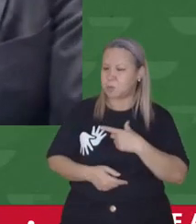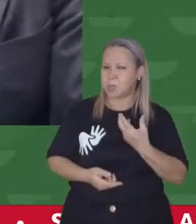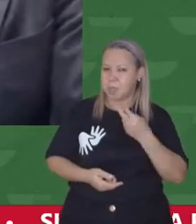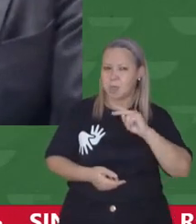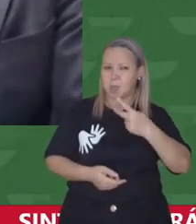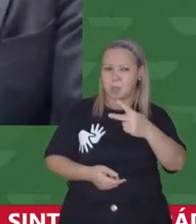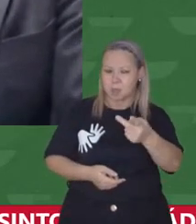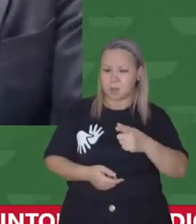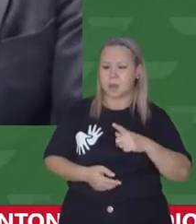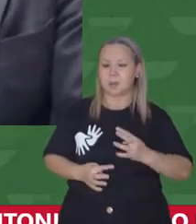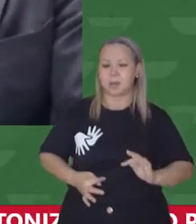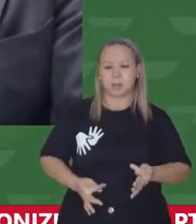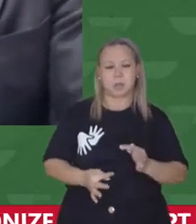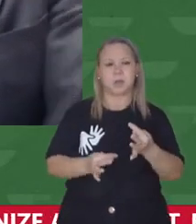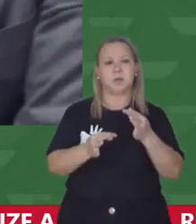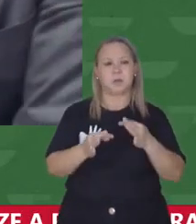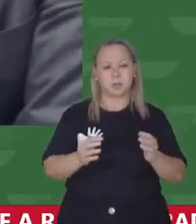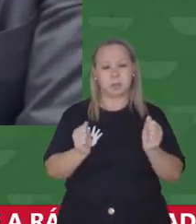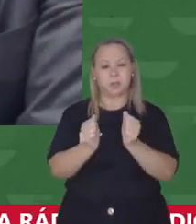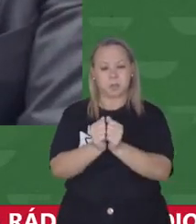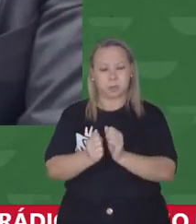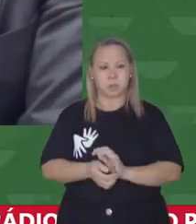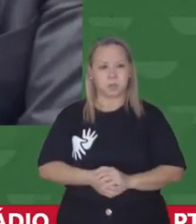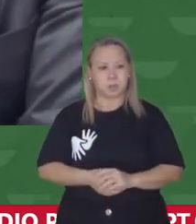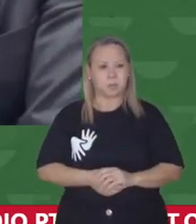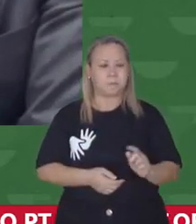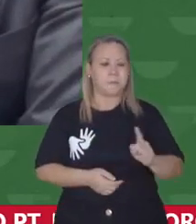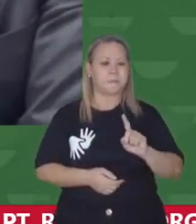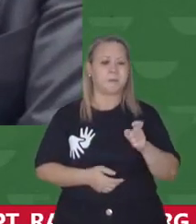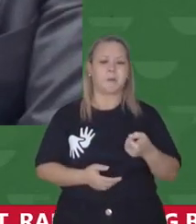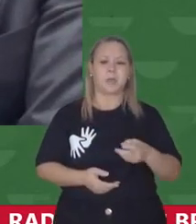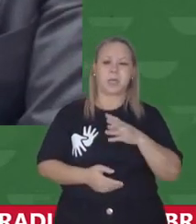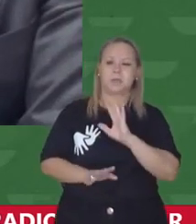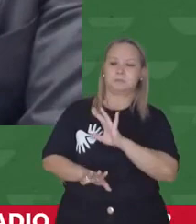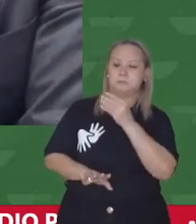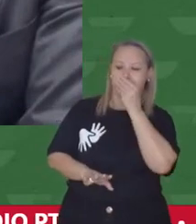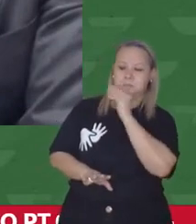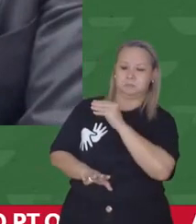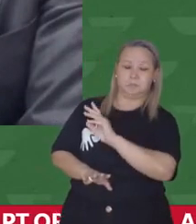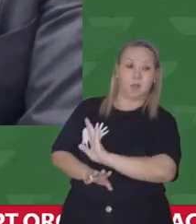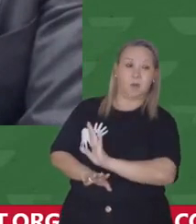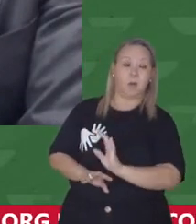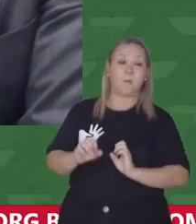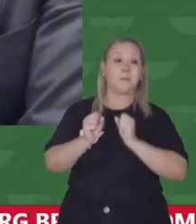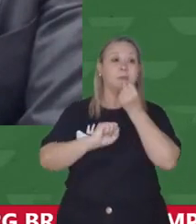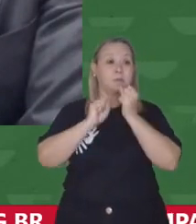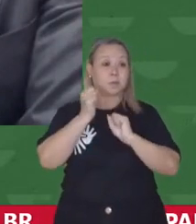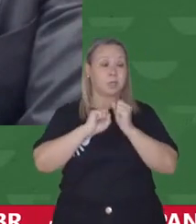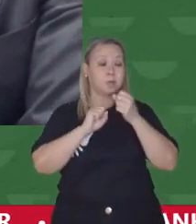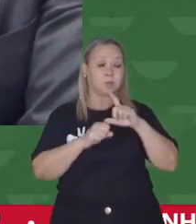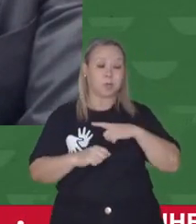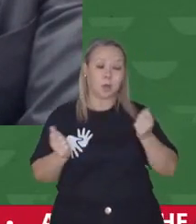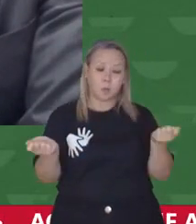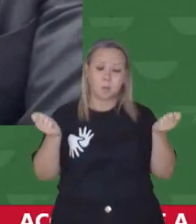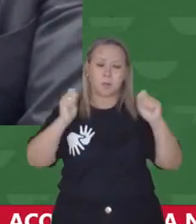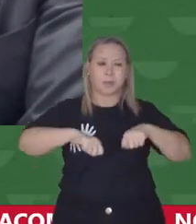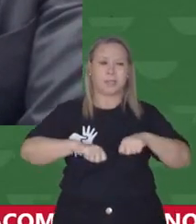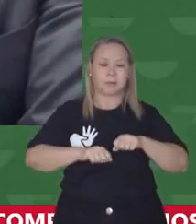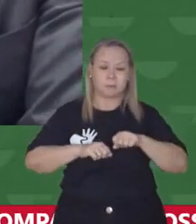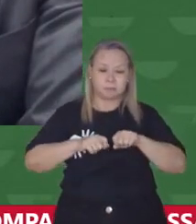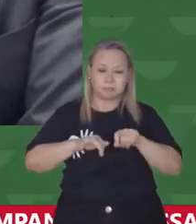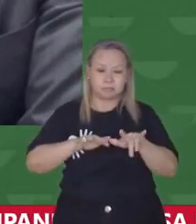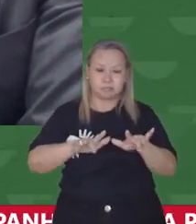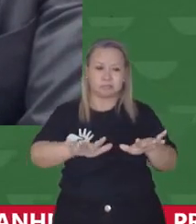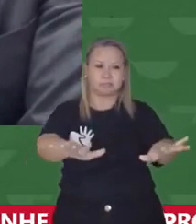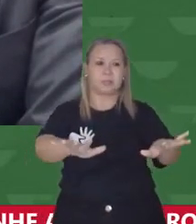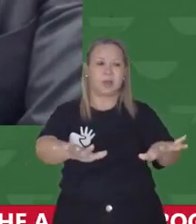tem tecnologia embutida também, é verdade, não é querendo relegar nenhum setor, mas a indústria, ela tem um potencial de espalhar os ganhos